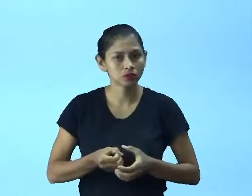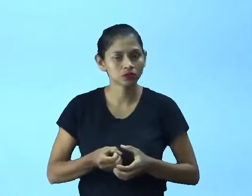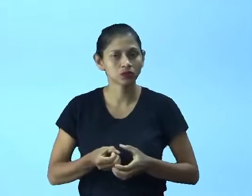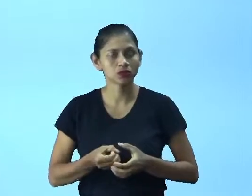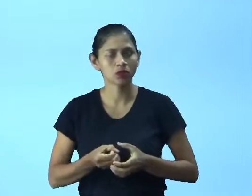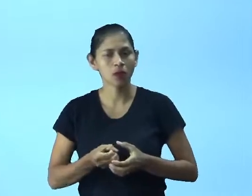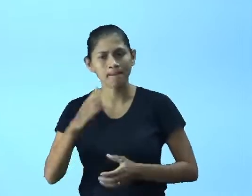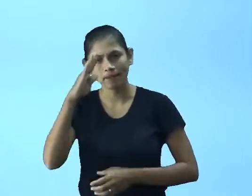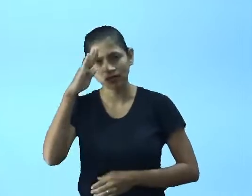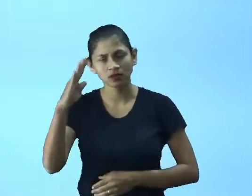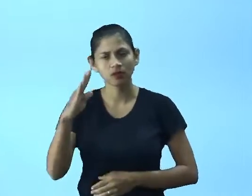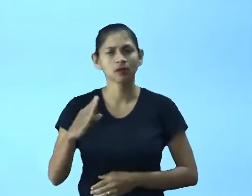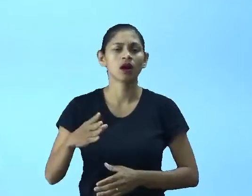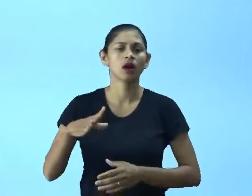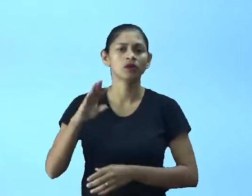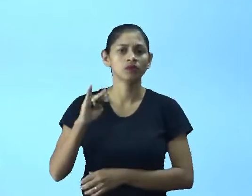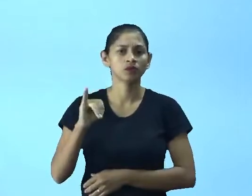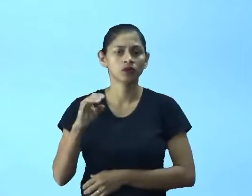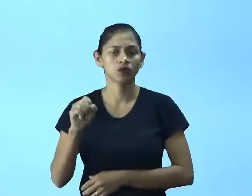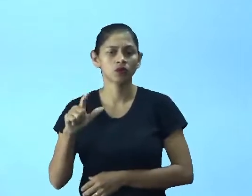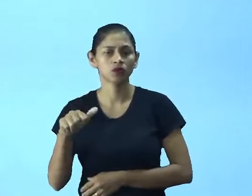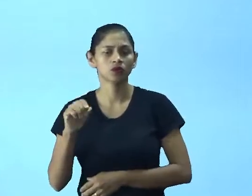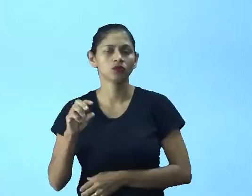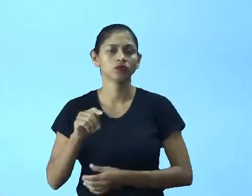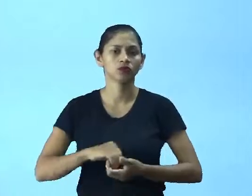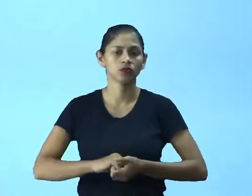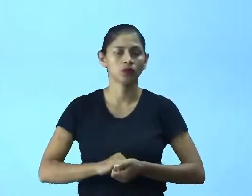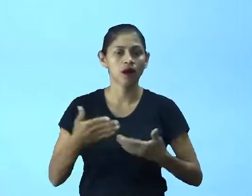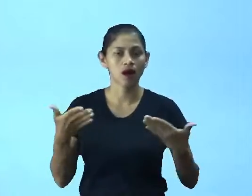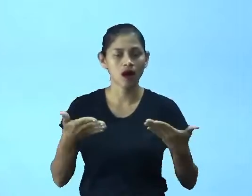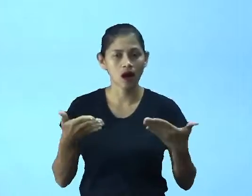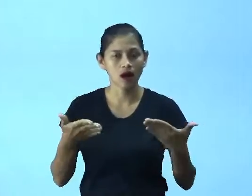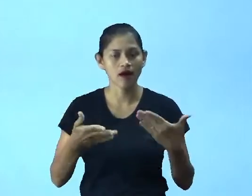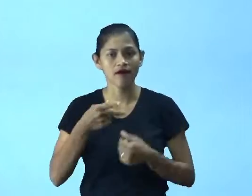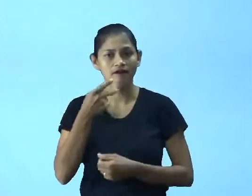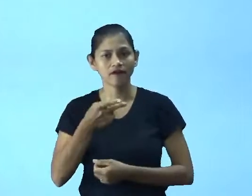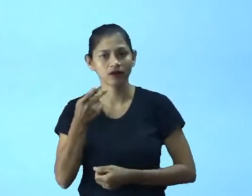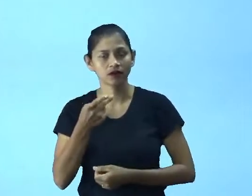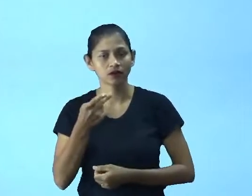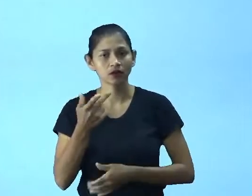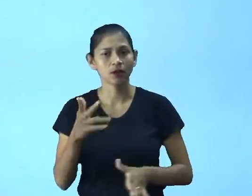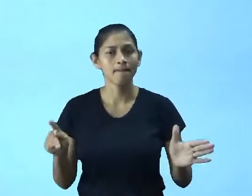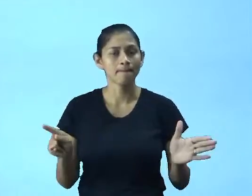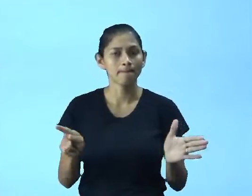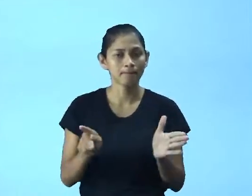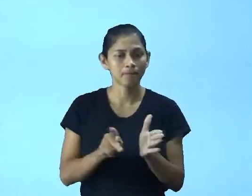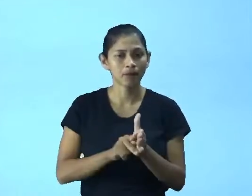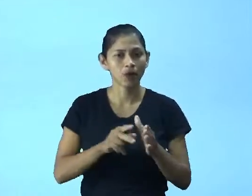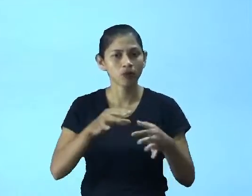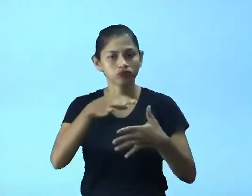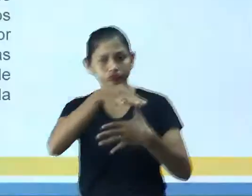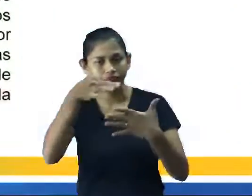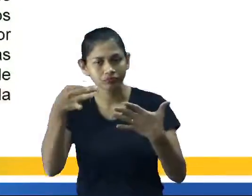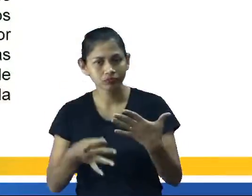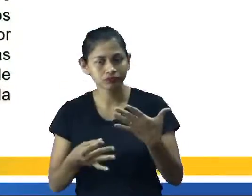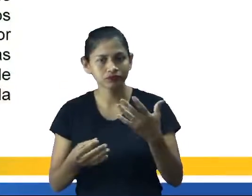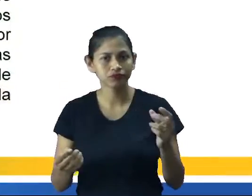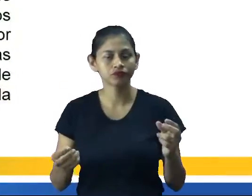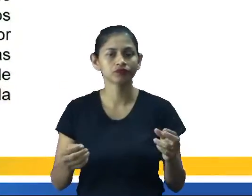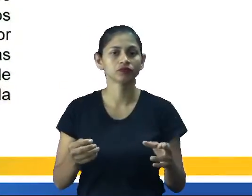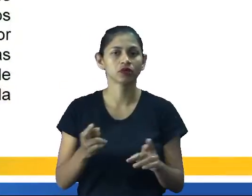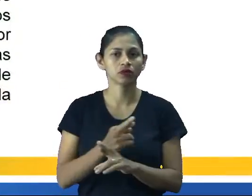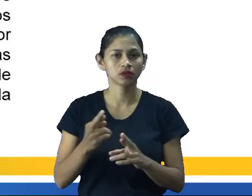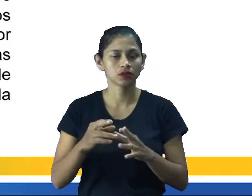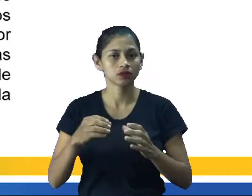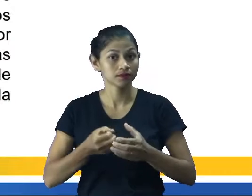principais biólogos que descobriram a célula. Agora a gente vai falar sobre a própria teoria, sobre os próprios componentes que envolvem as